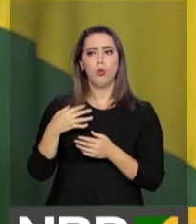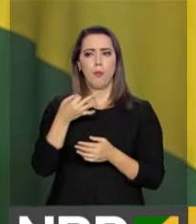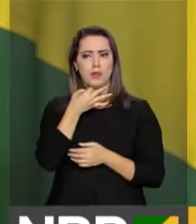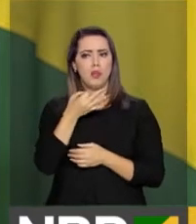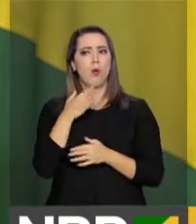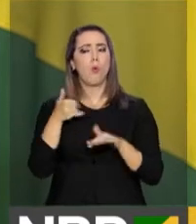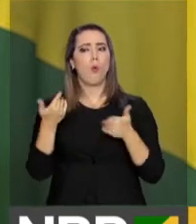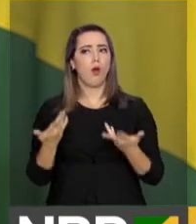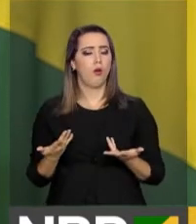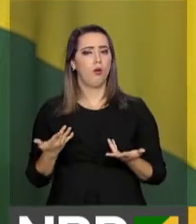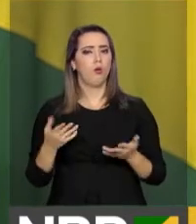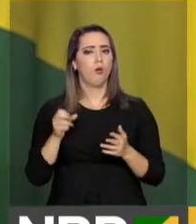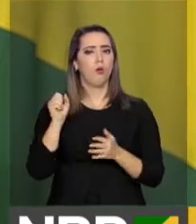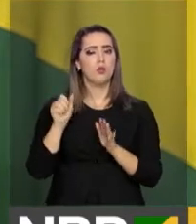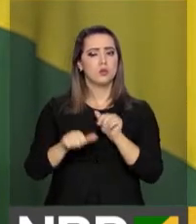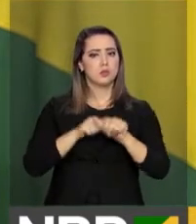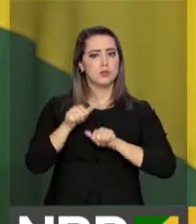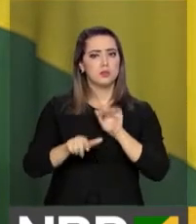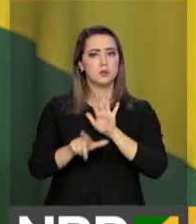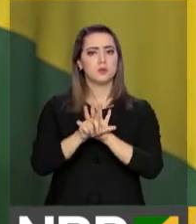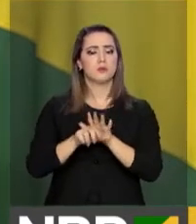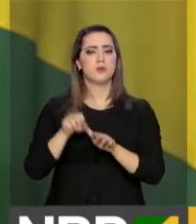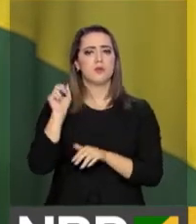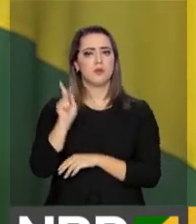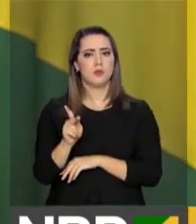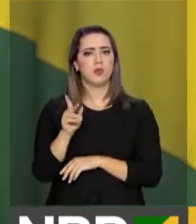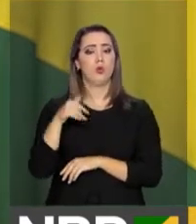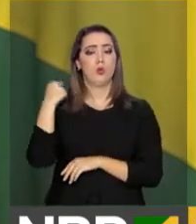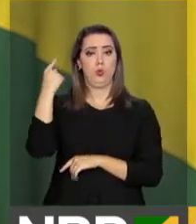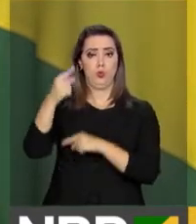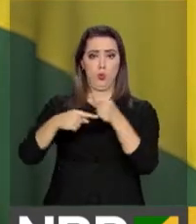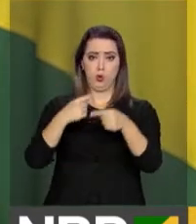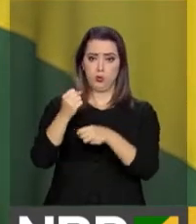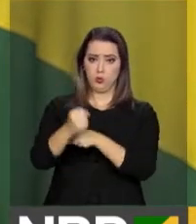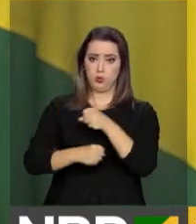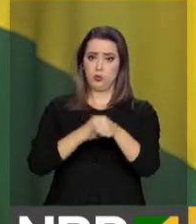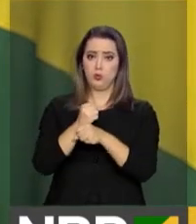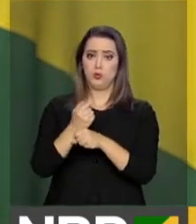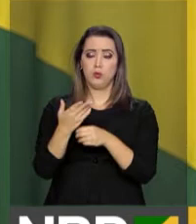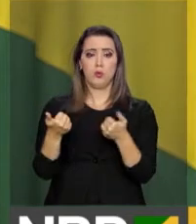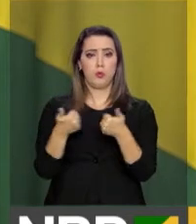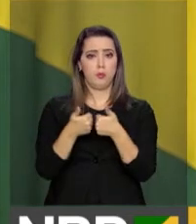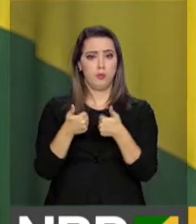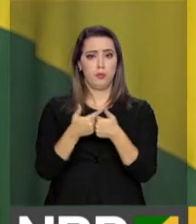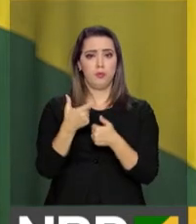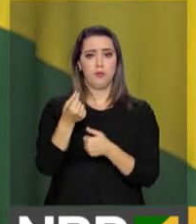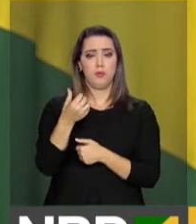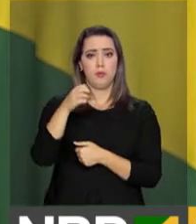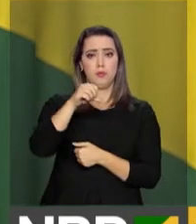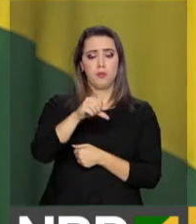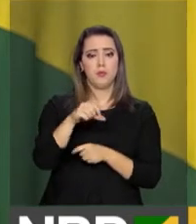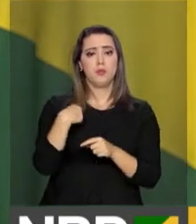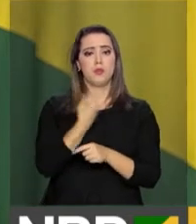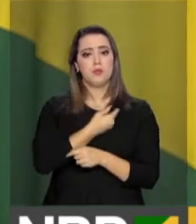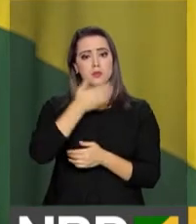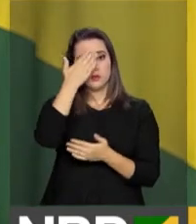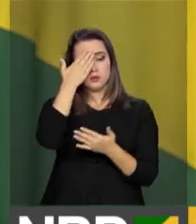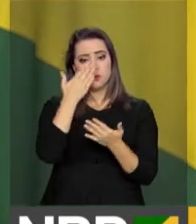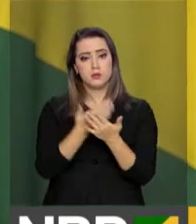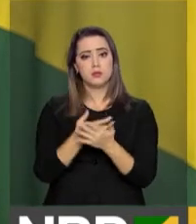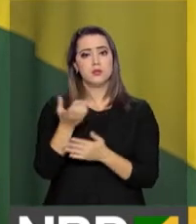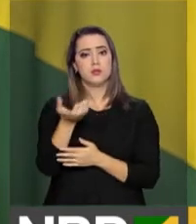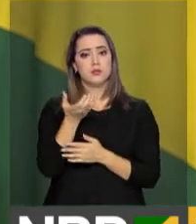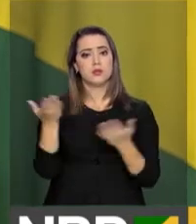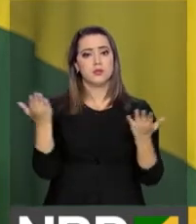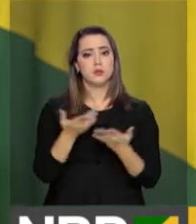quanto à reforma previdenciária seja no próximo ano ou seja em 2019 que nós não queremos que aconteça nós queremos que aconteça agora